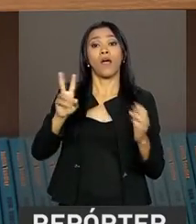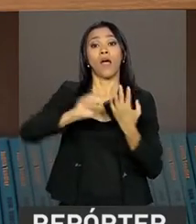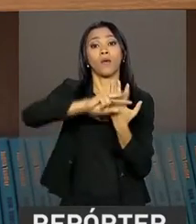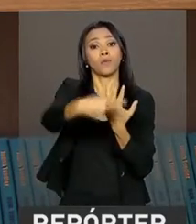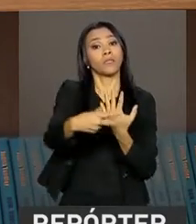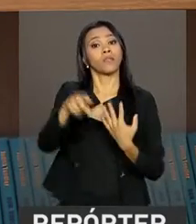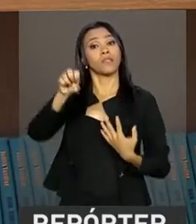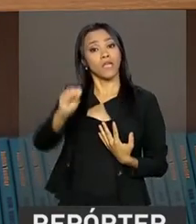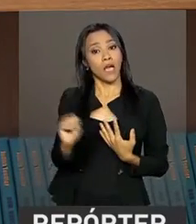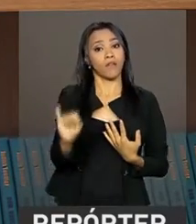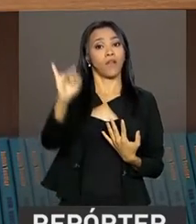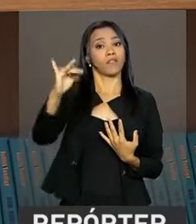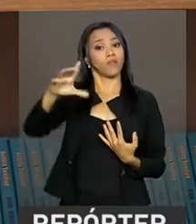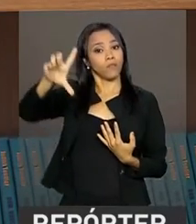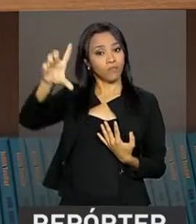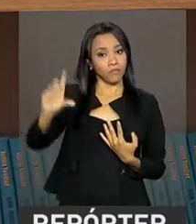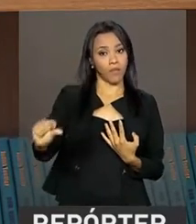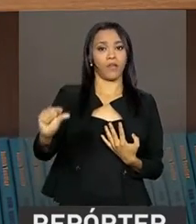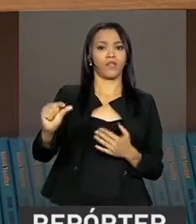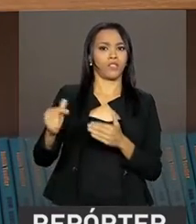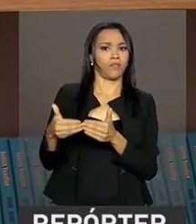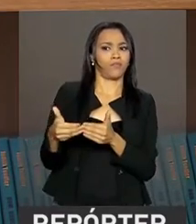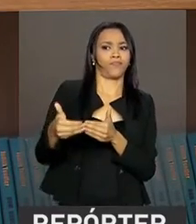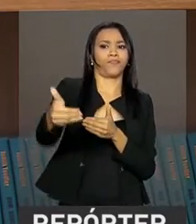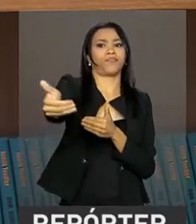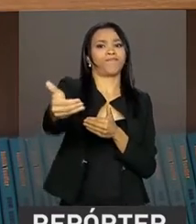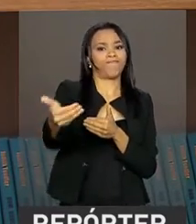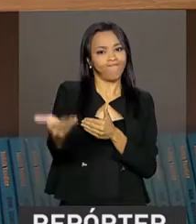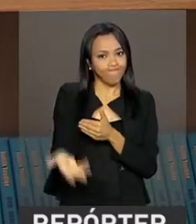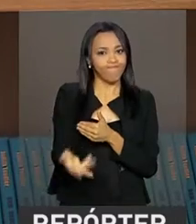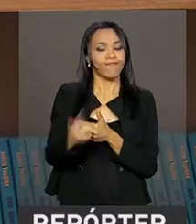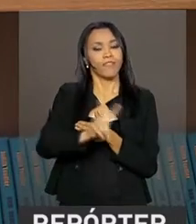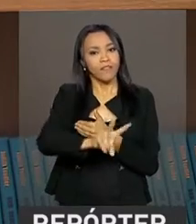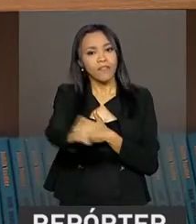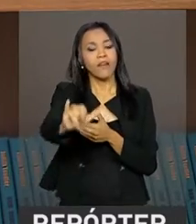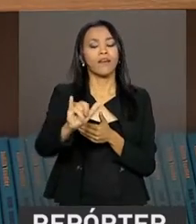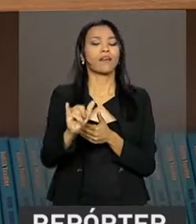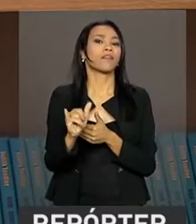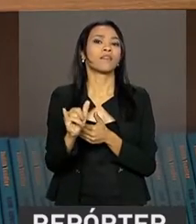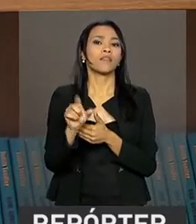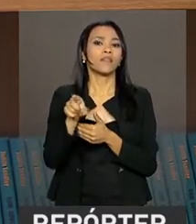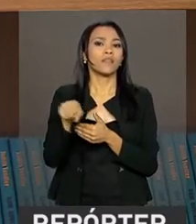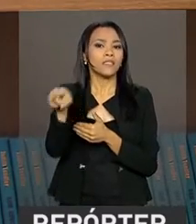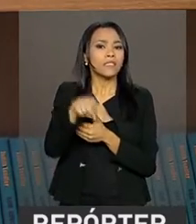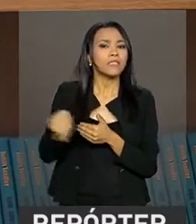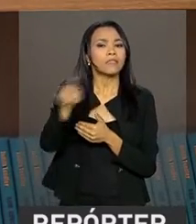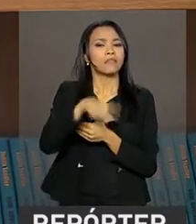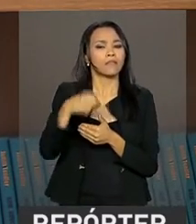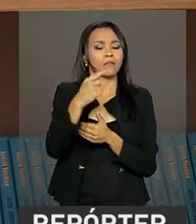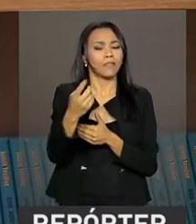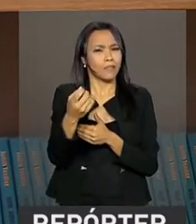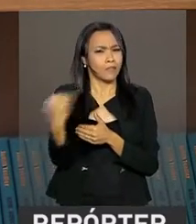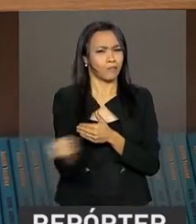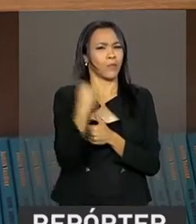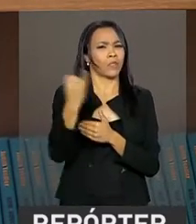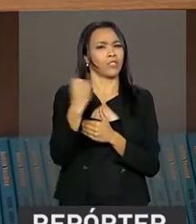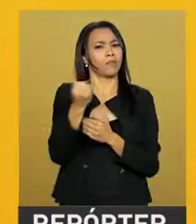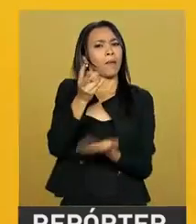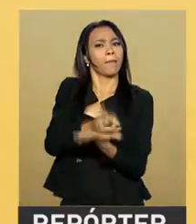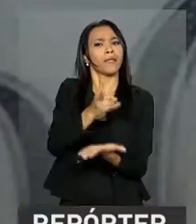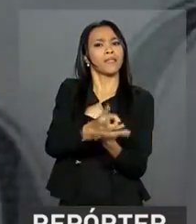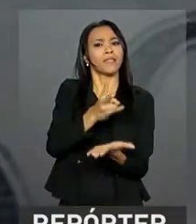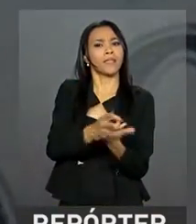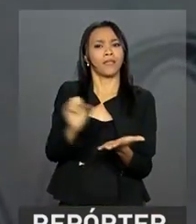de forma sustentável a longo prazo elas vão conta com contribuir de forma importante para manter a inflação baixa